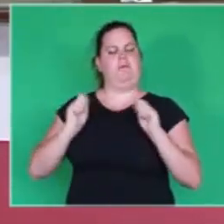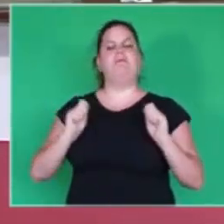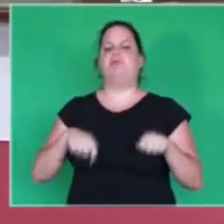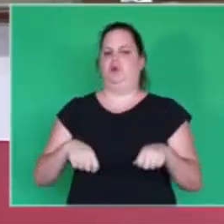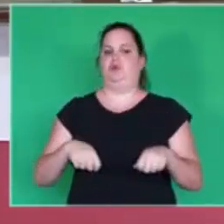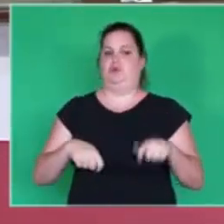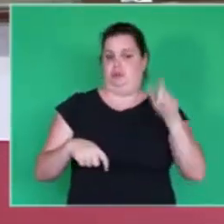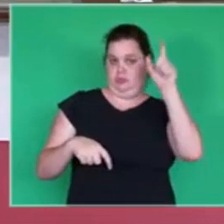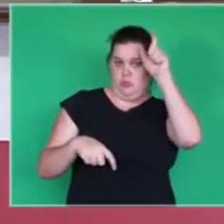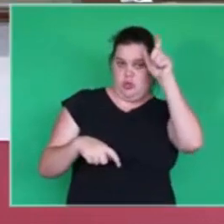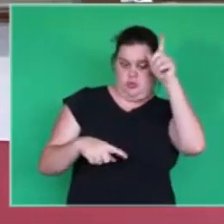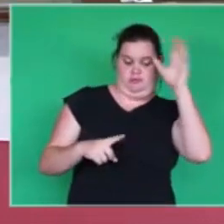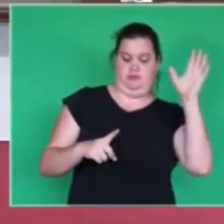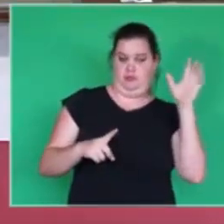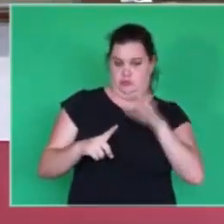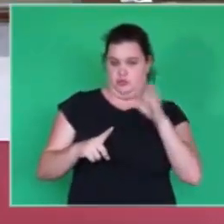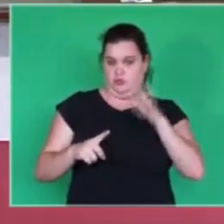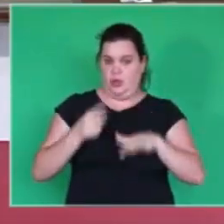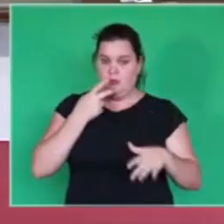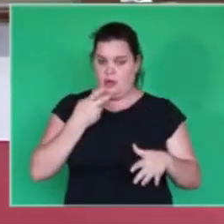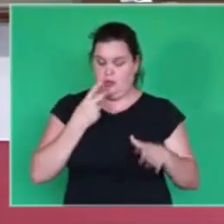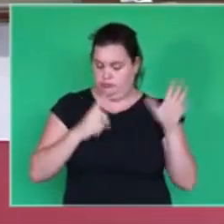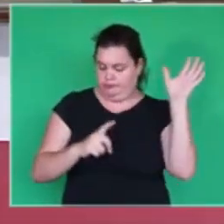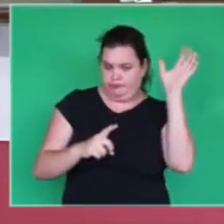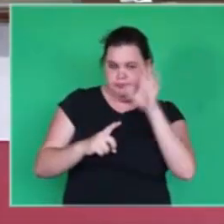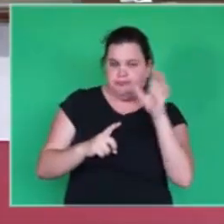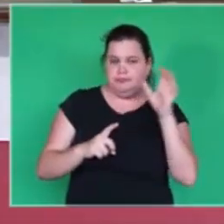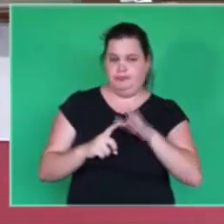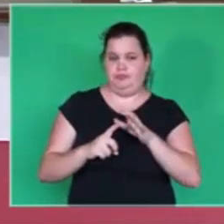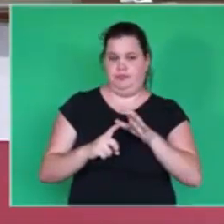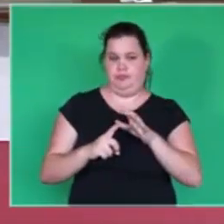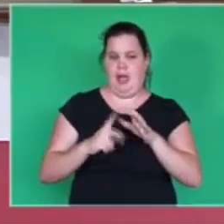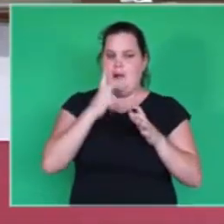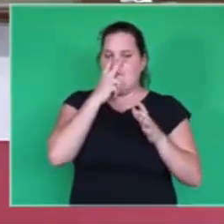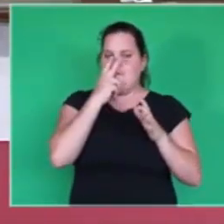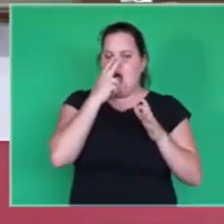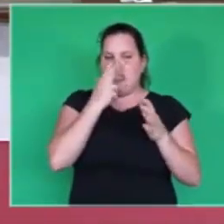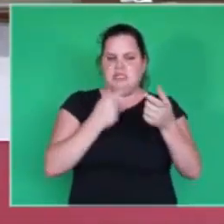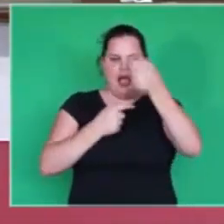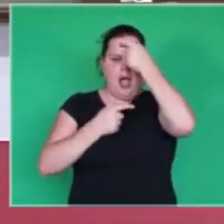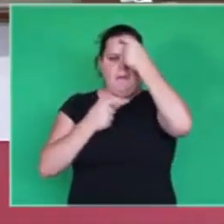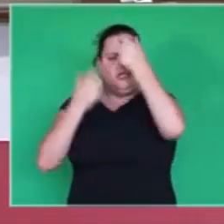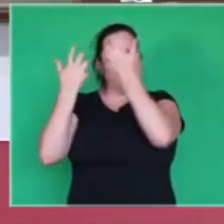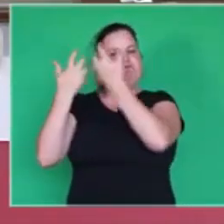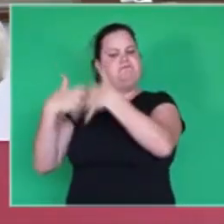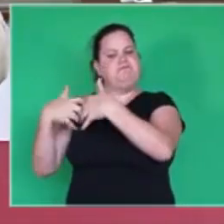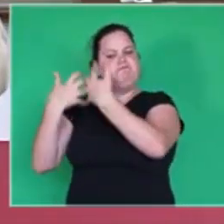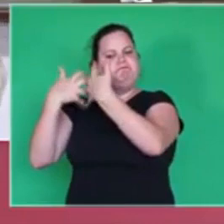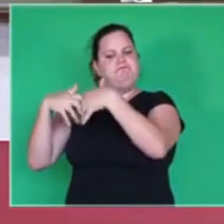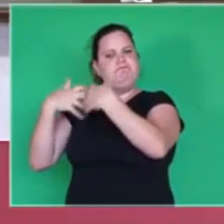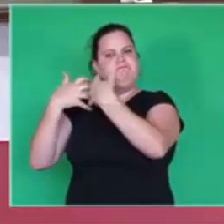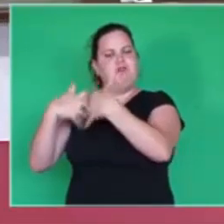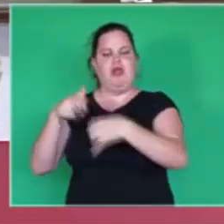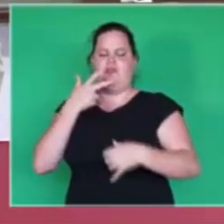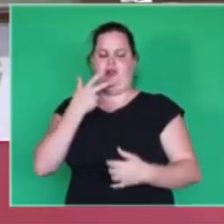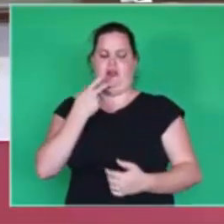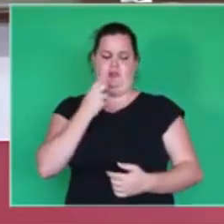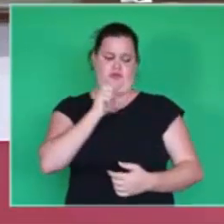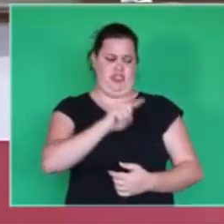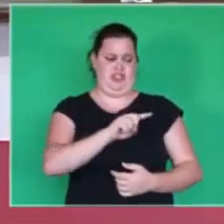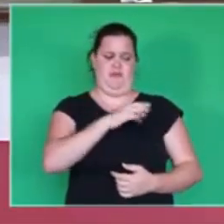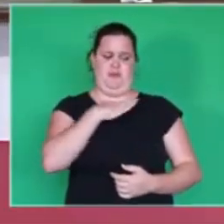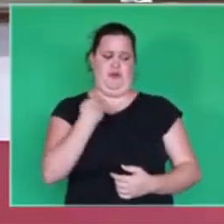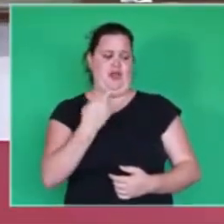colocando na mente dele aquilo que não existe, que é não morrer, é